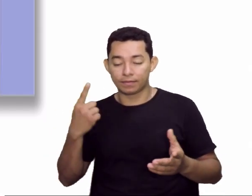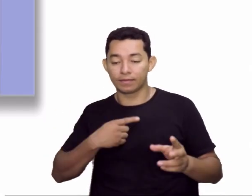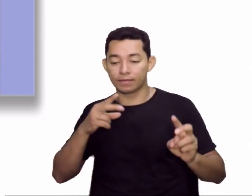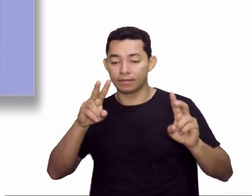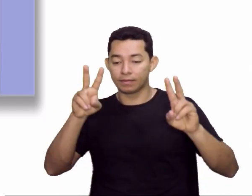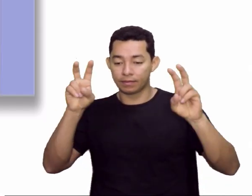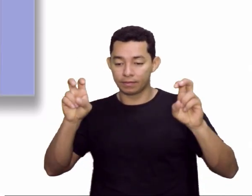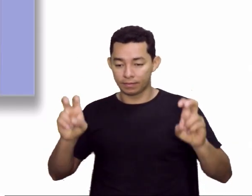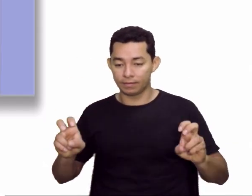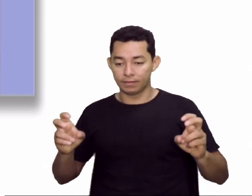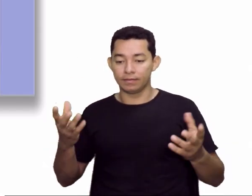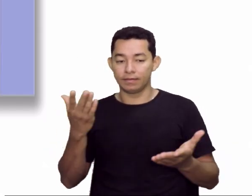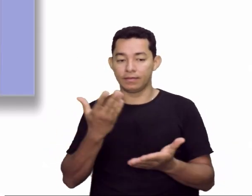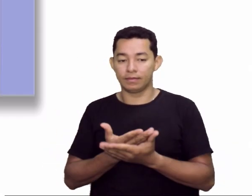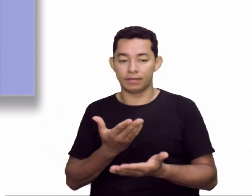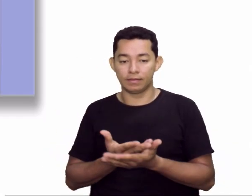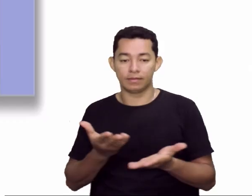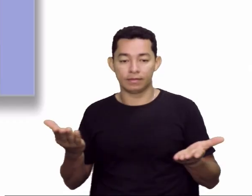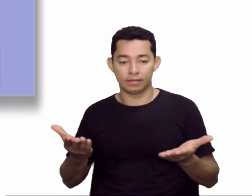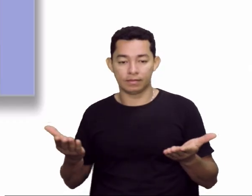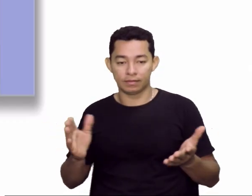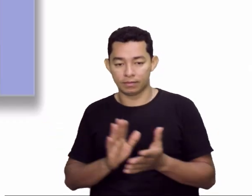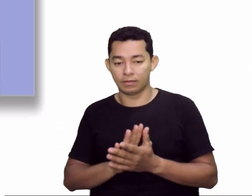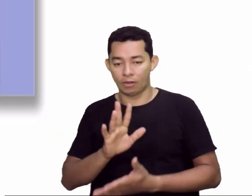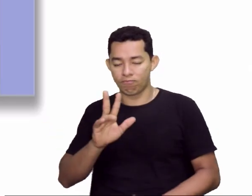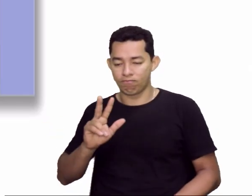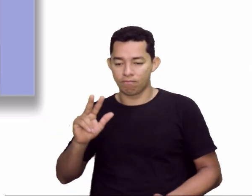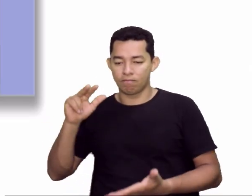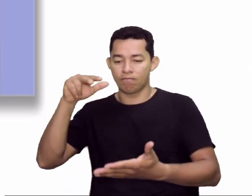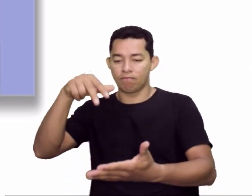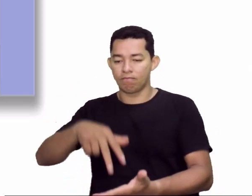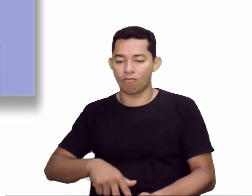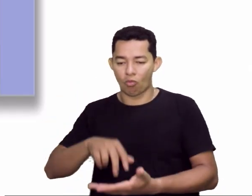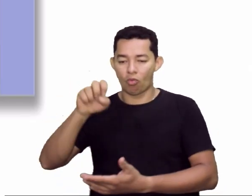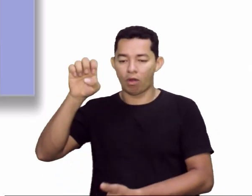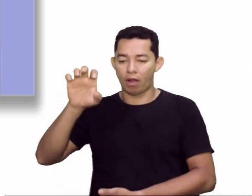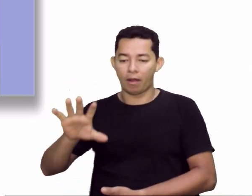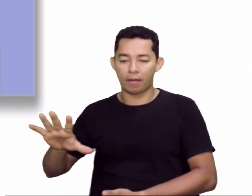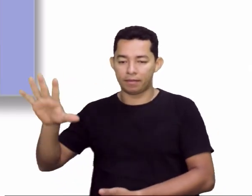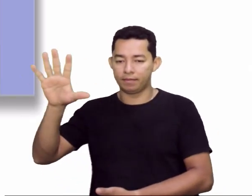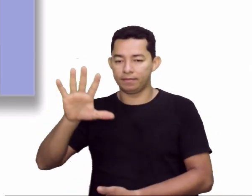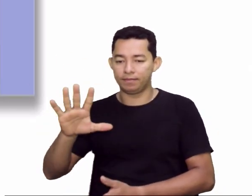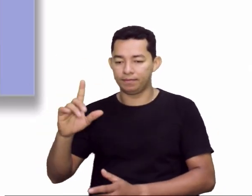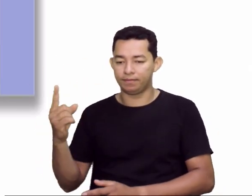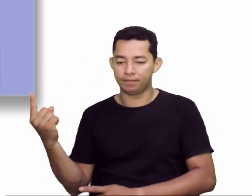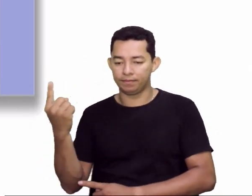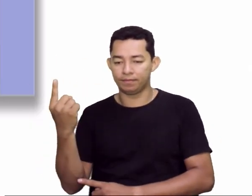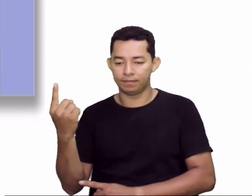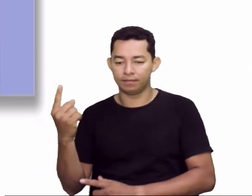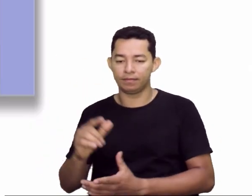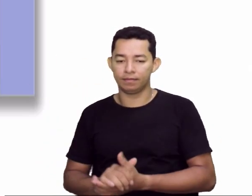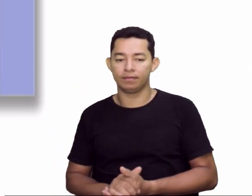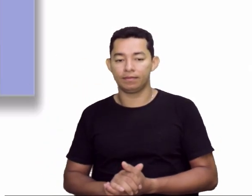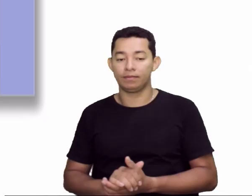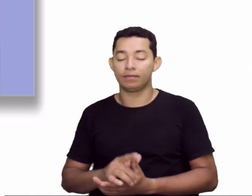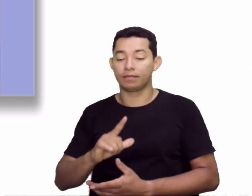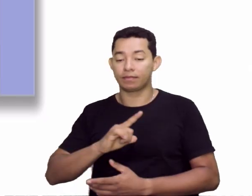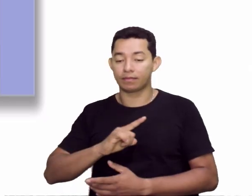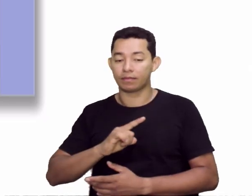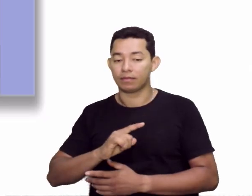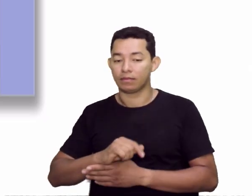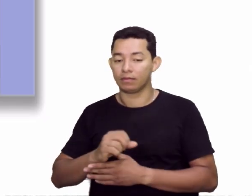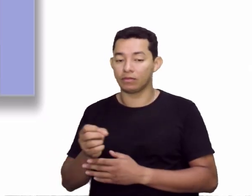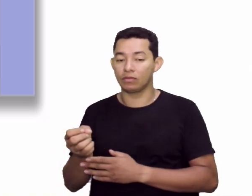né? Vanguardas Europeias, parte 1, né? Porque são vários e vários movimentos. Vai ter o modernismo,